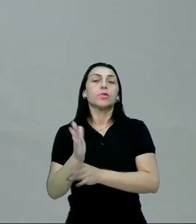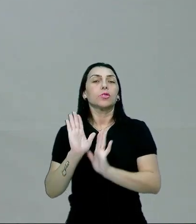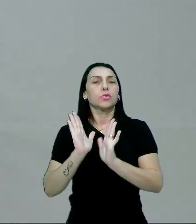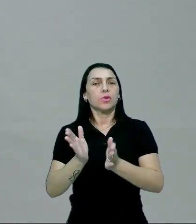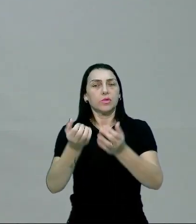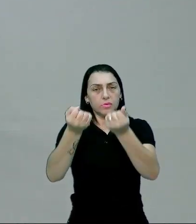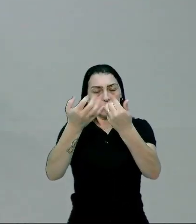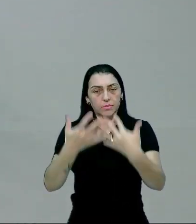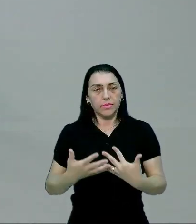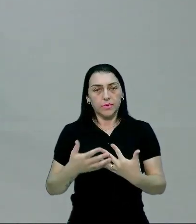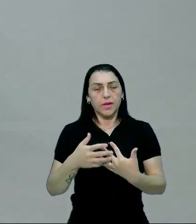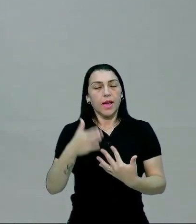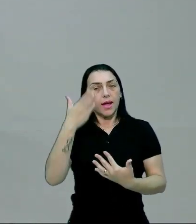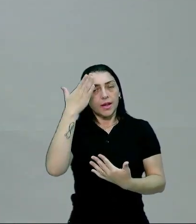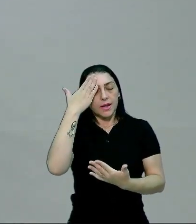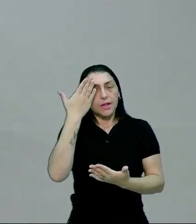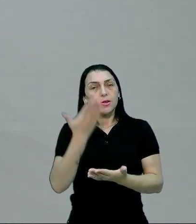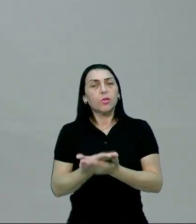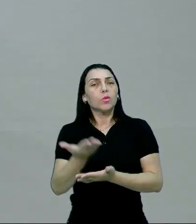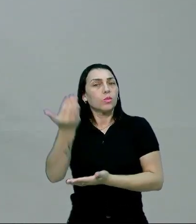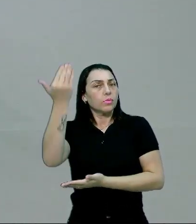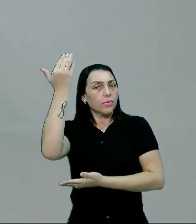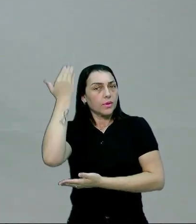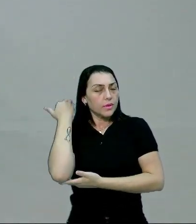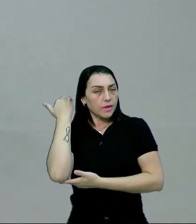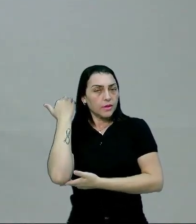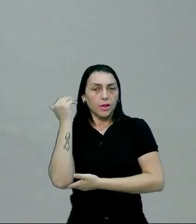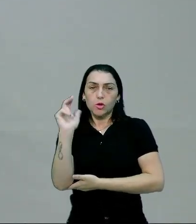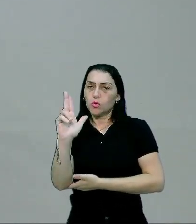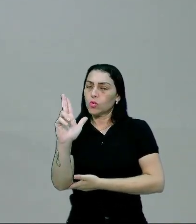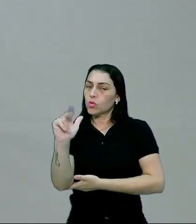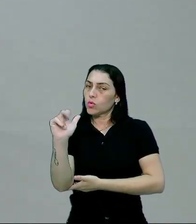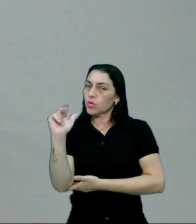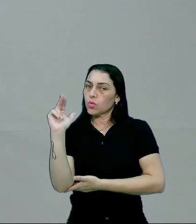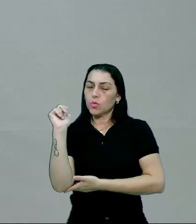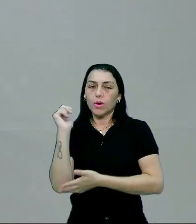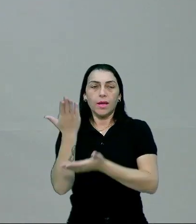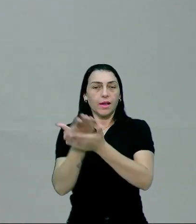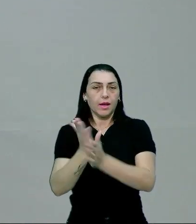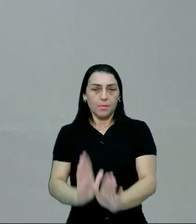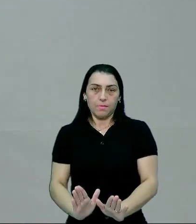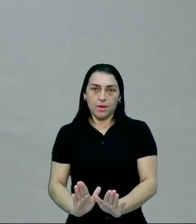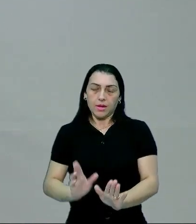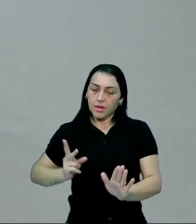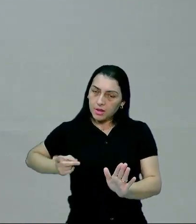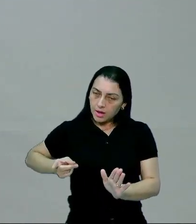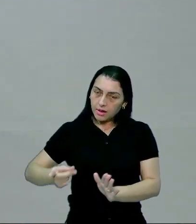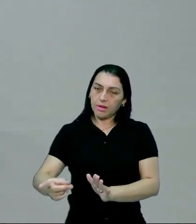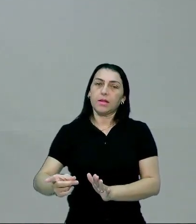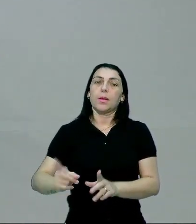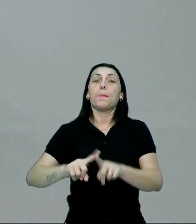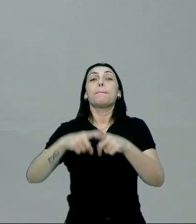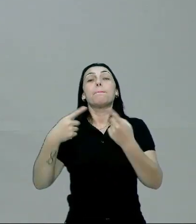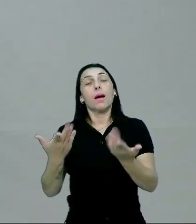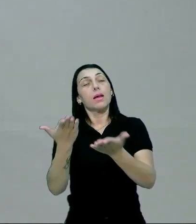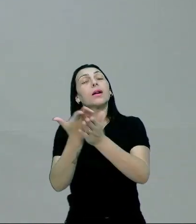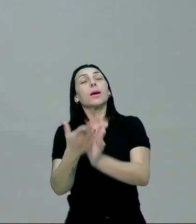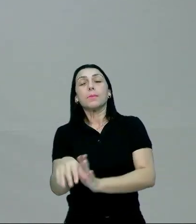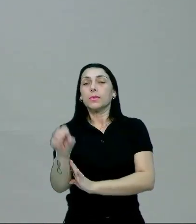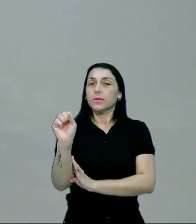já citei, acreditou-se no passado que seriam, digamos assim, eternos. Ter